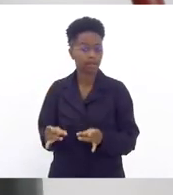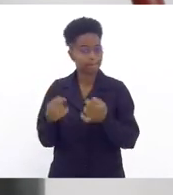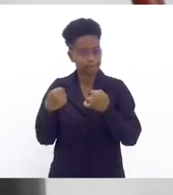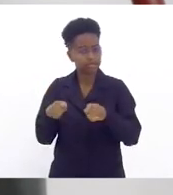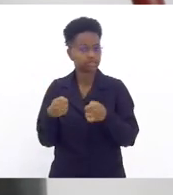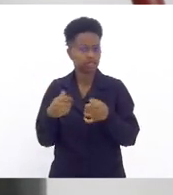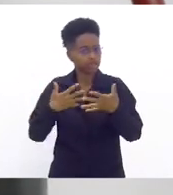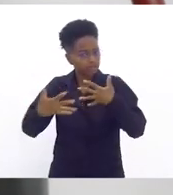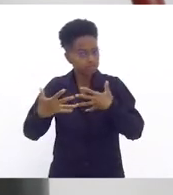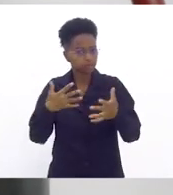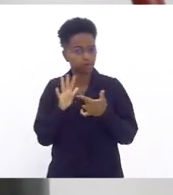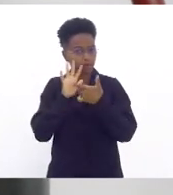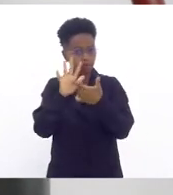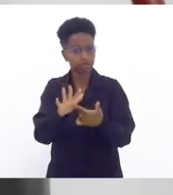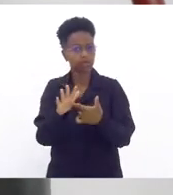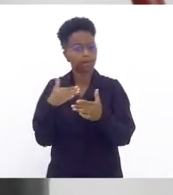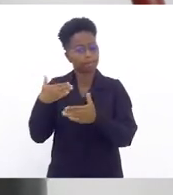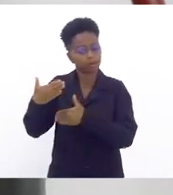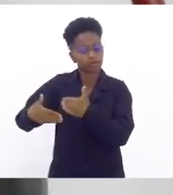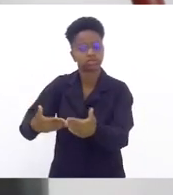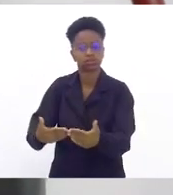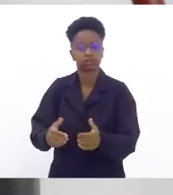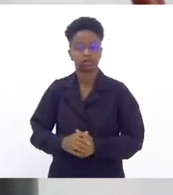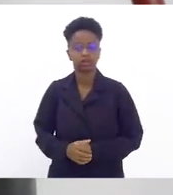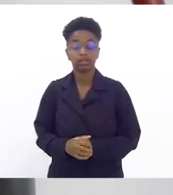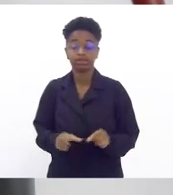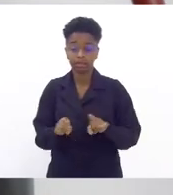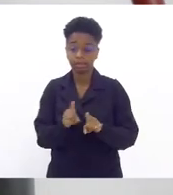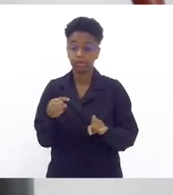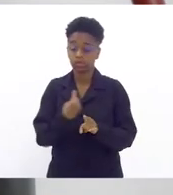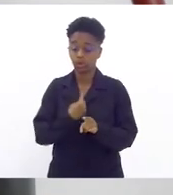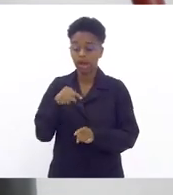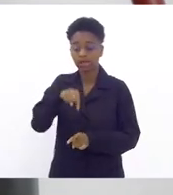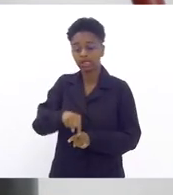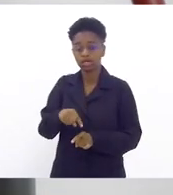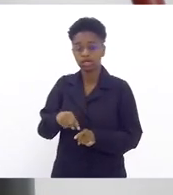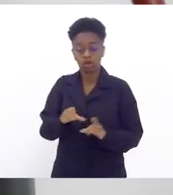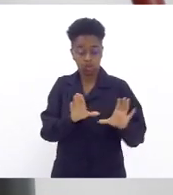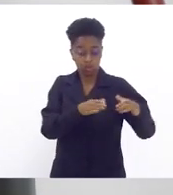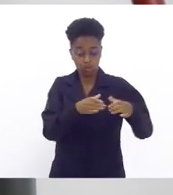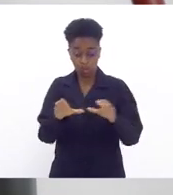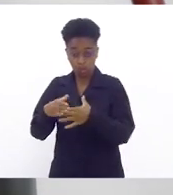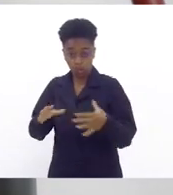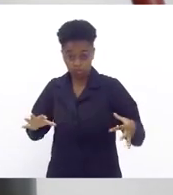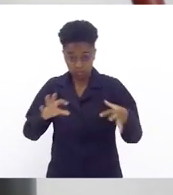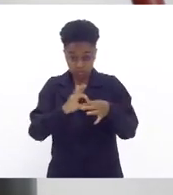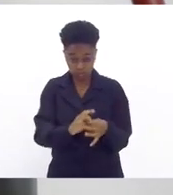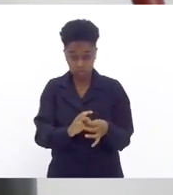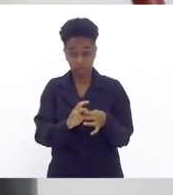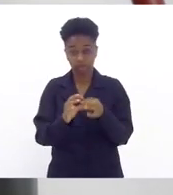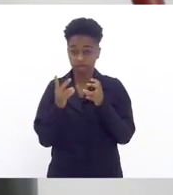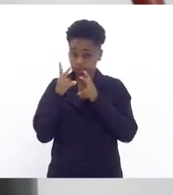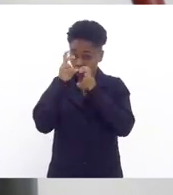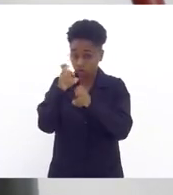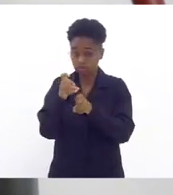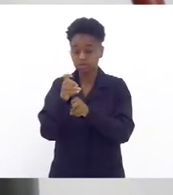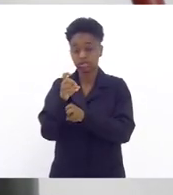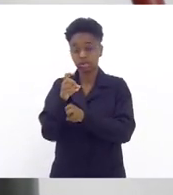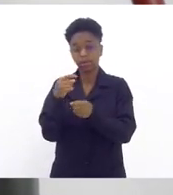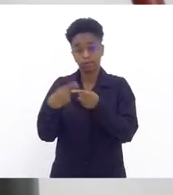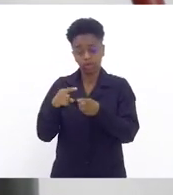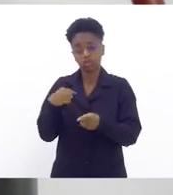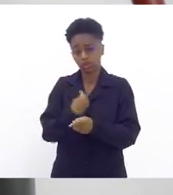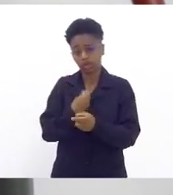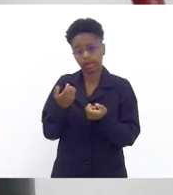transparente as etapas do processo e uma das coisas que a gente tá aqui juntando duas comissões a força de duas comissões como essas é para a gente é